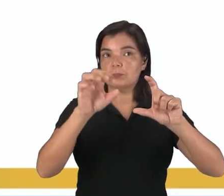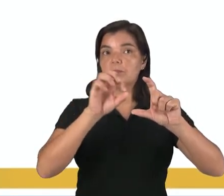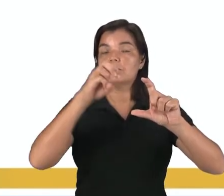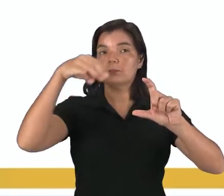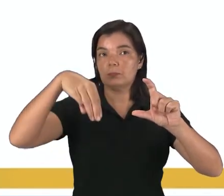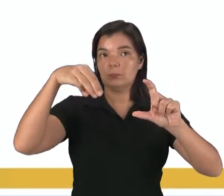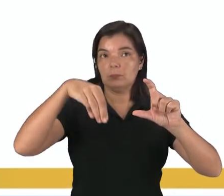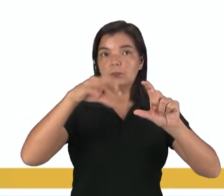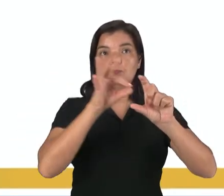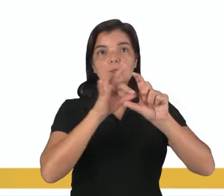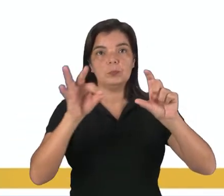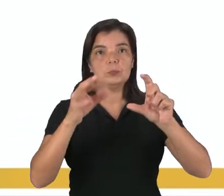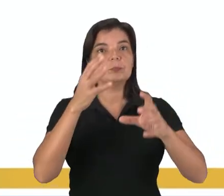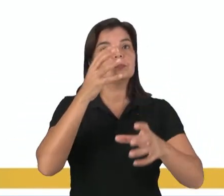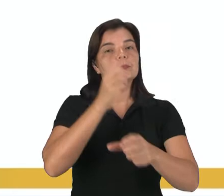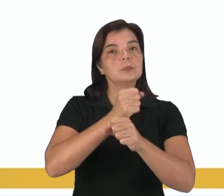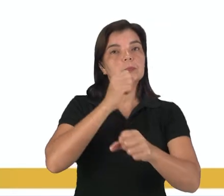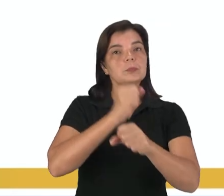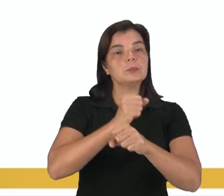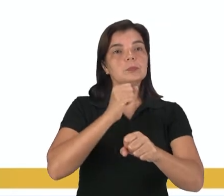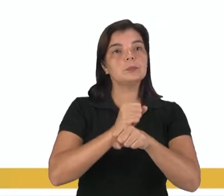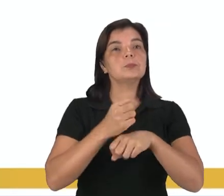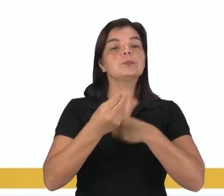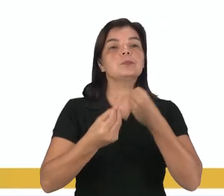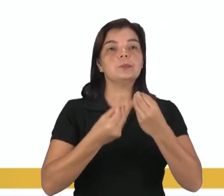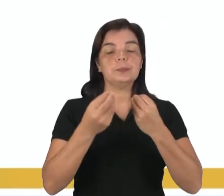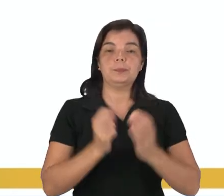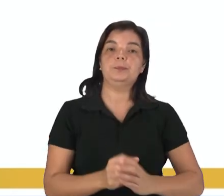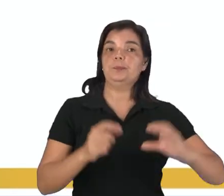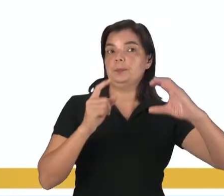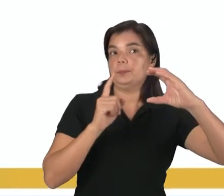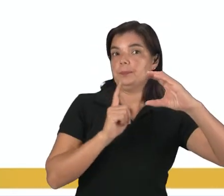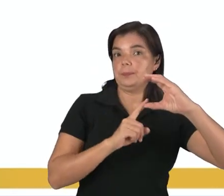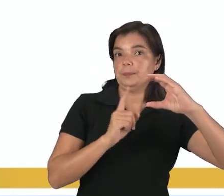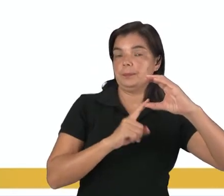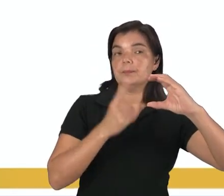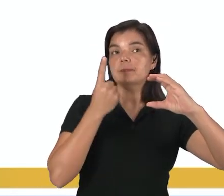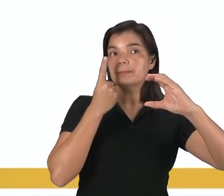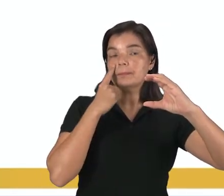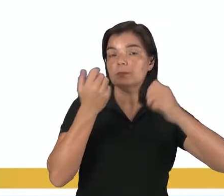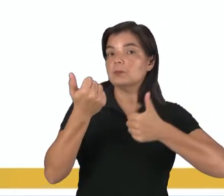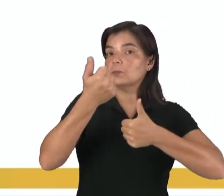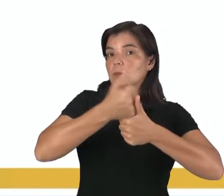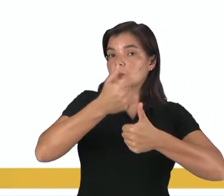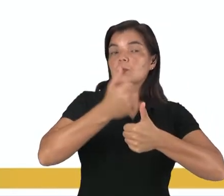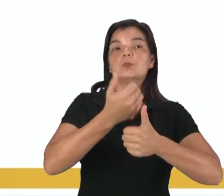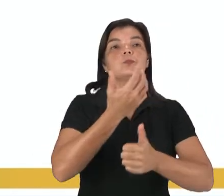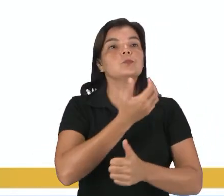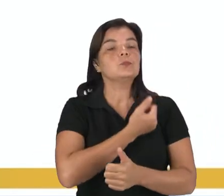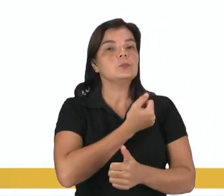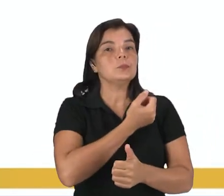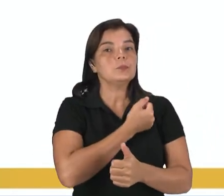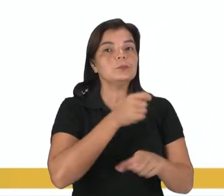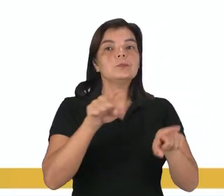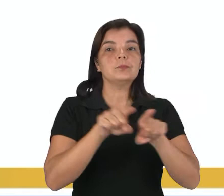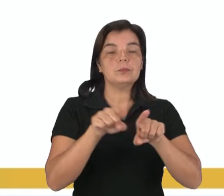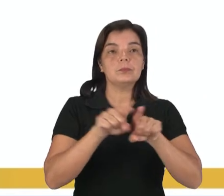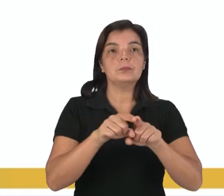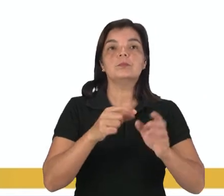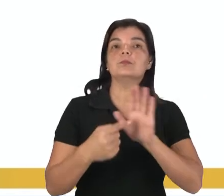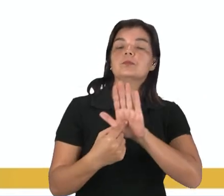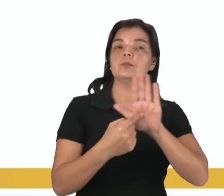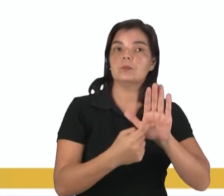8m seu comprimento vai ser calculado da seguinte maneira Então baixa que a gente substitua aí né na